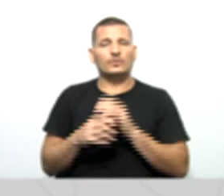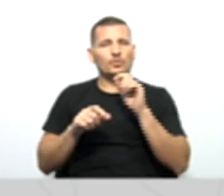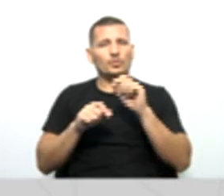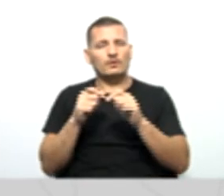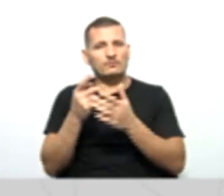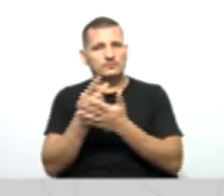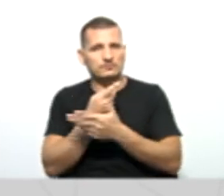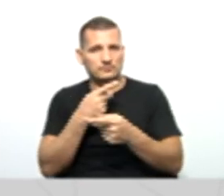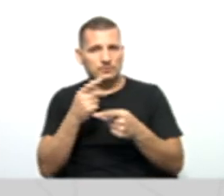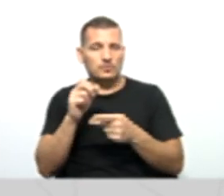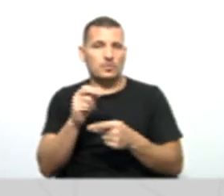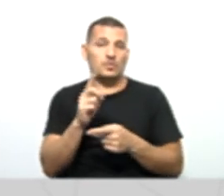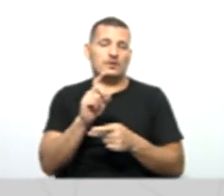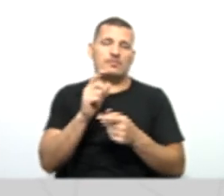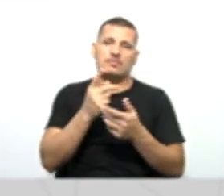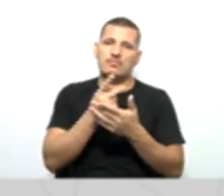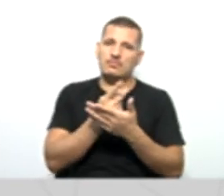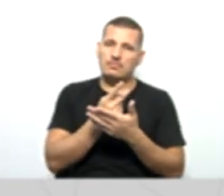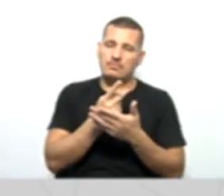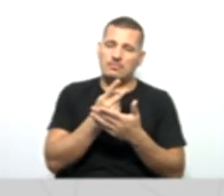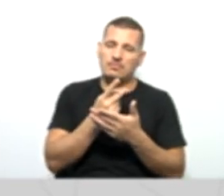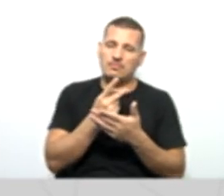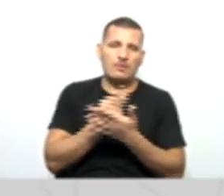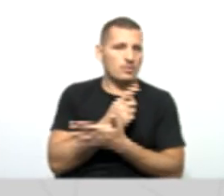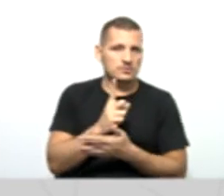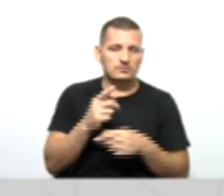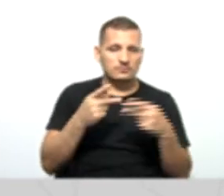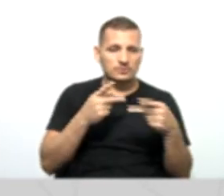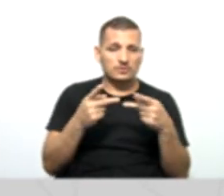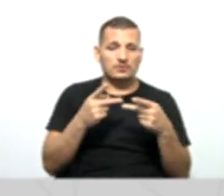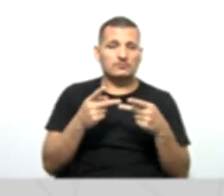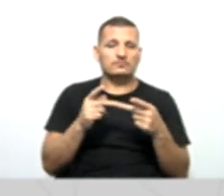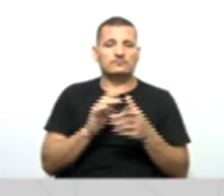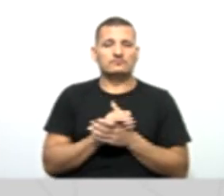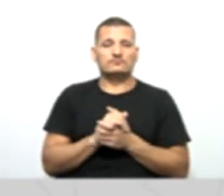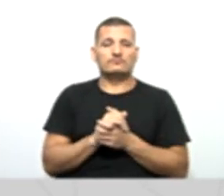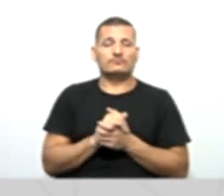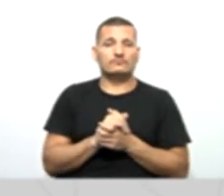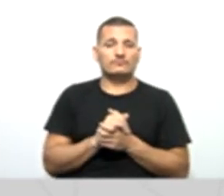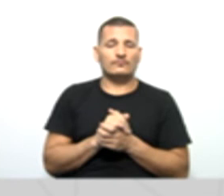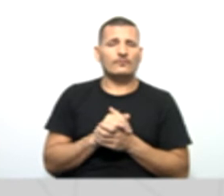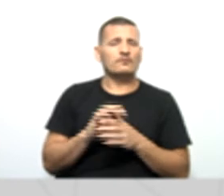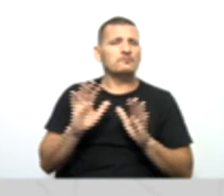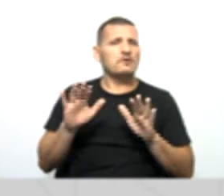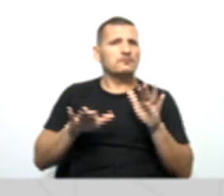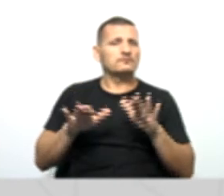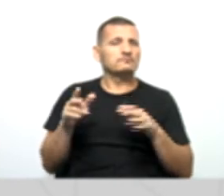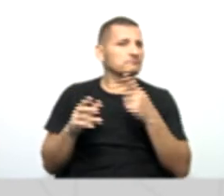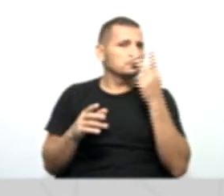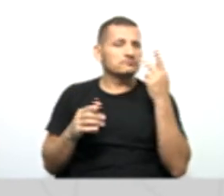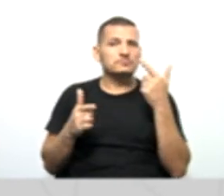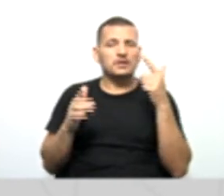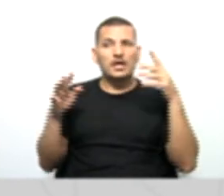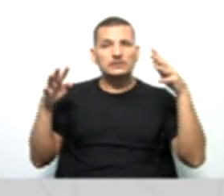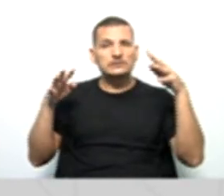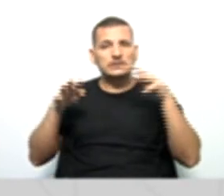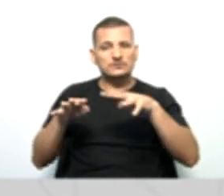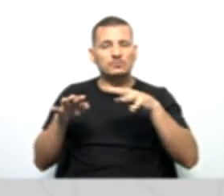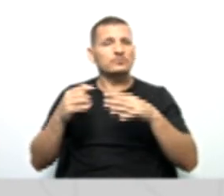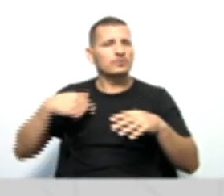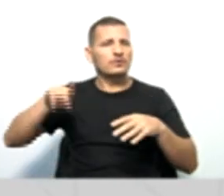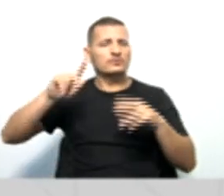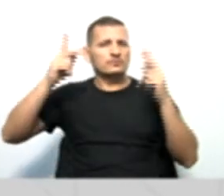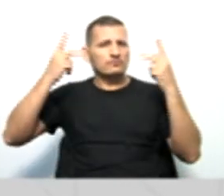devem ser previstas, nem todos lhe dão a devida atenção. Nós, seres humanos, costumamos pensar que